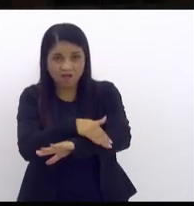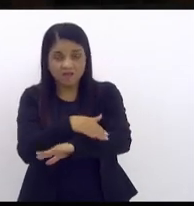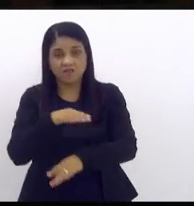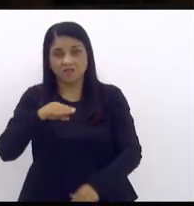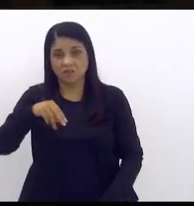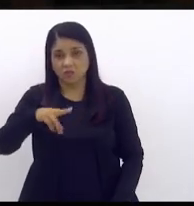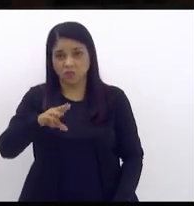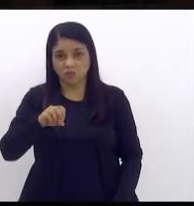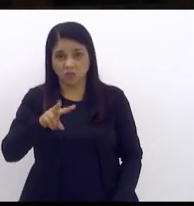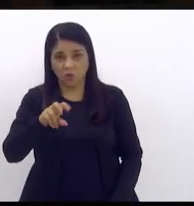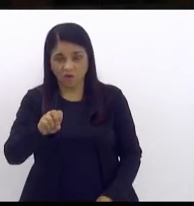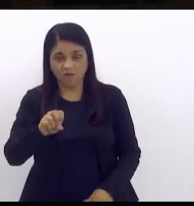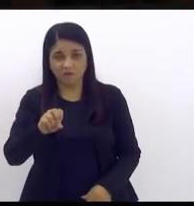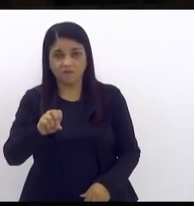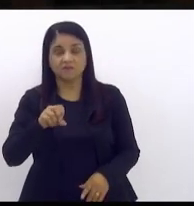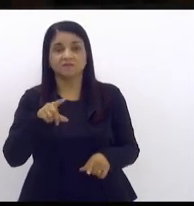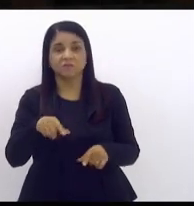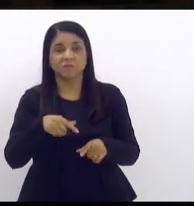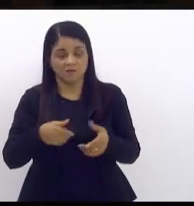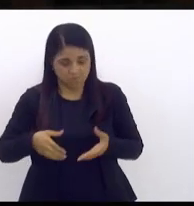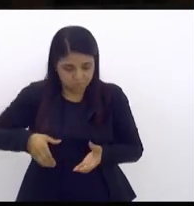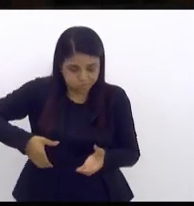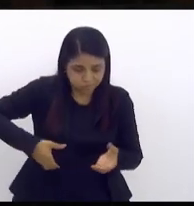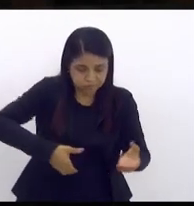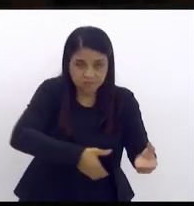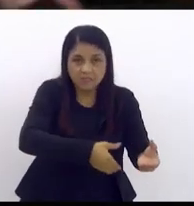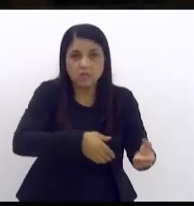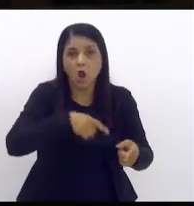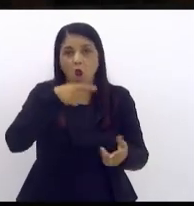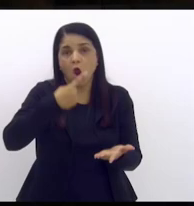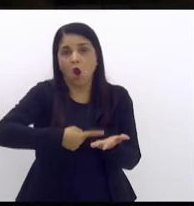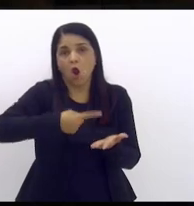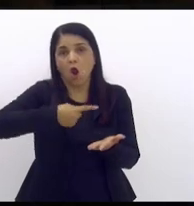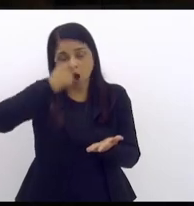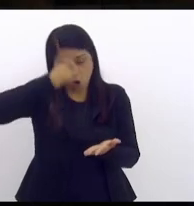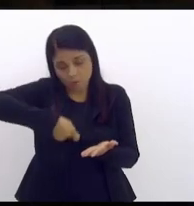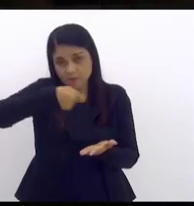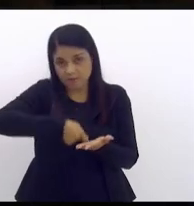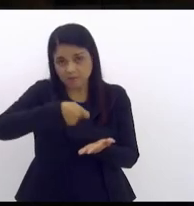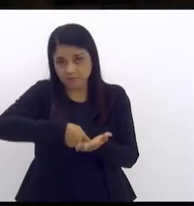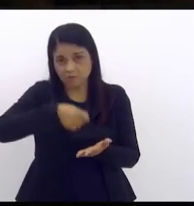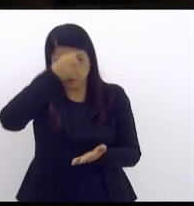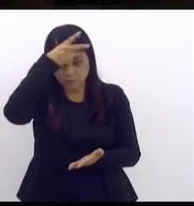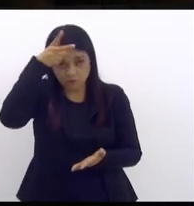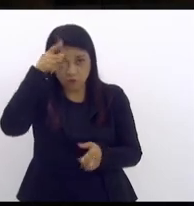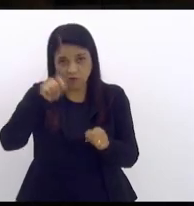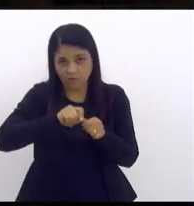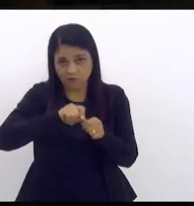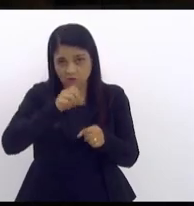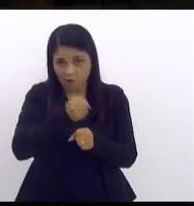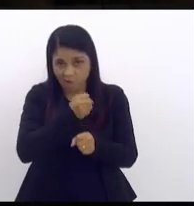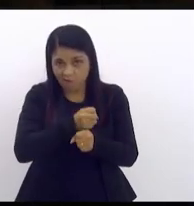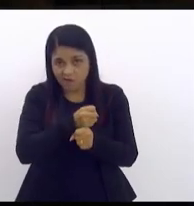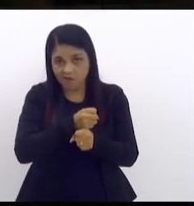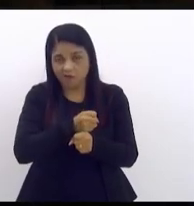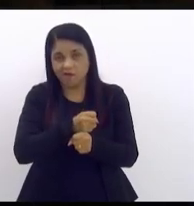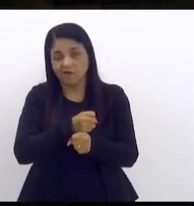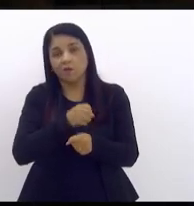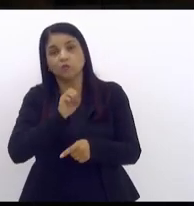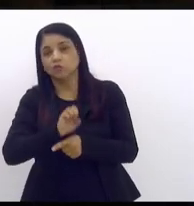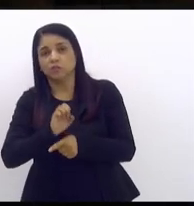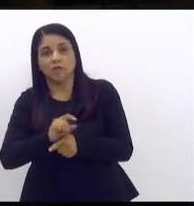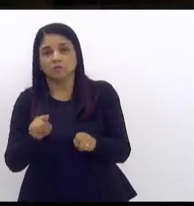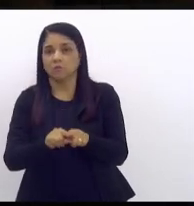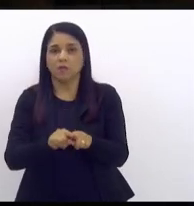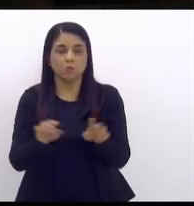galeria que a prefeitura tinha obrigação de fazer, já que o Estado não fez, a prefeitura também não faz. As famílias, na dúvida, se